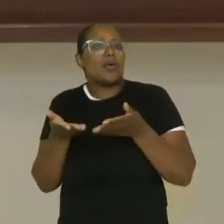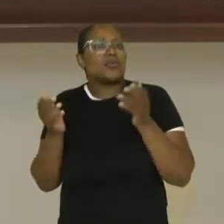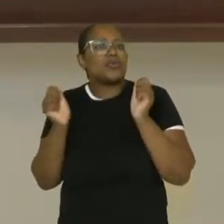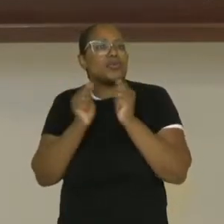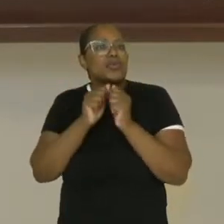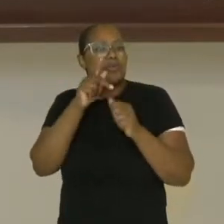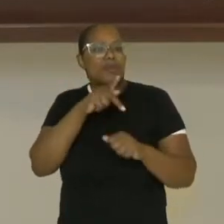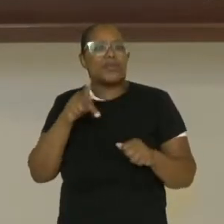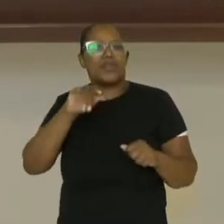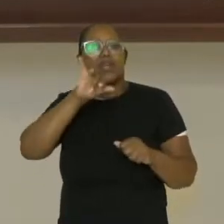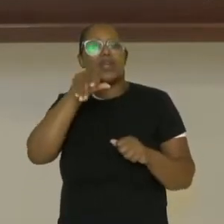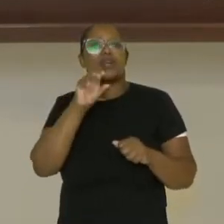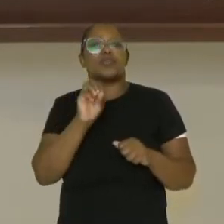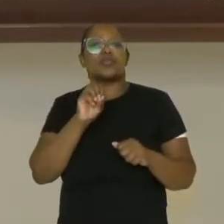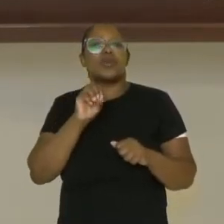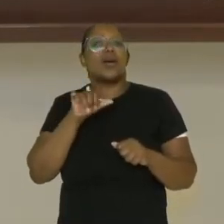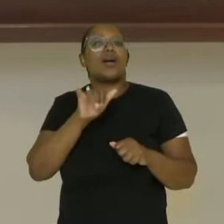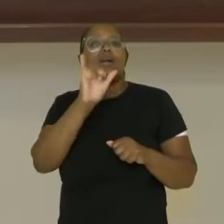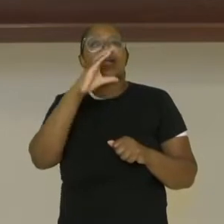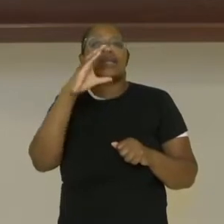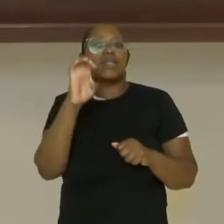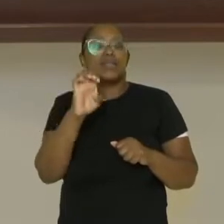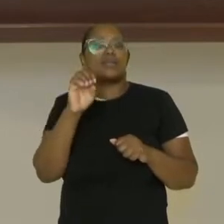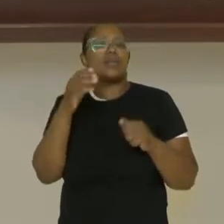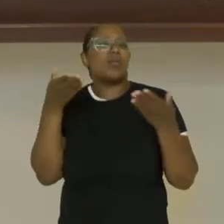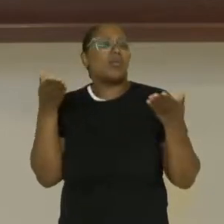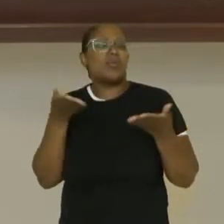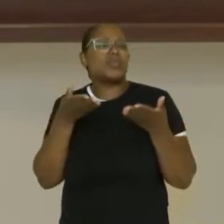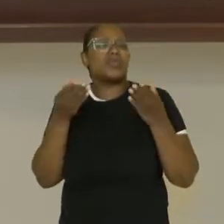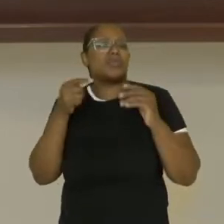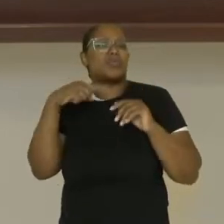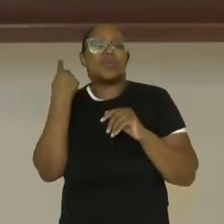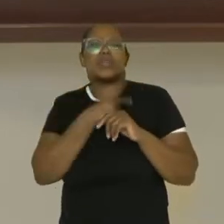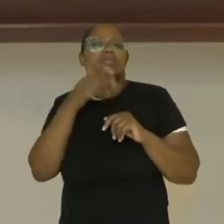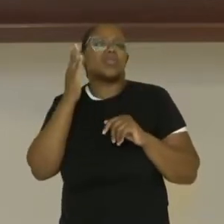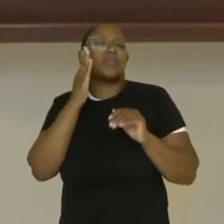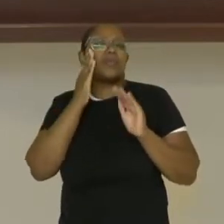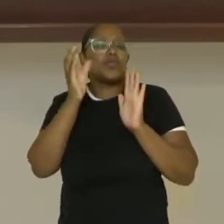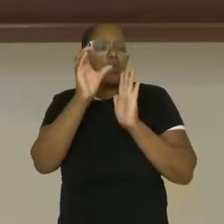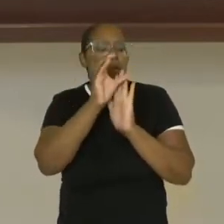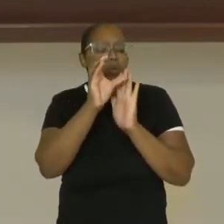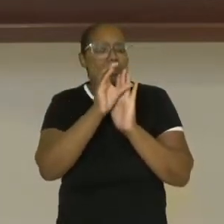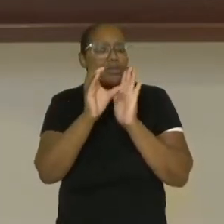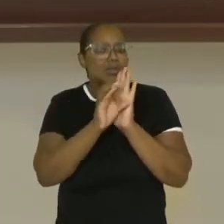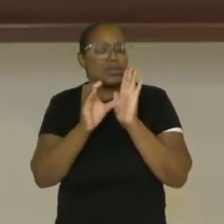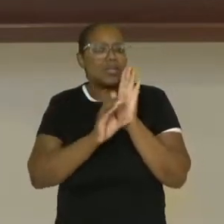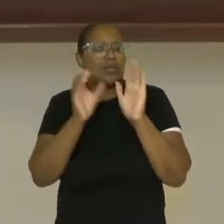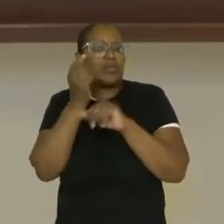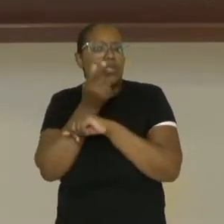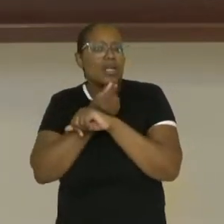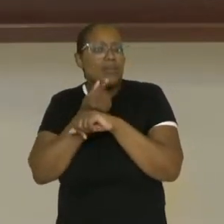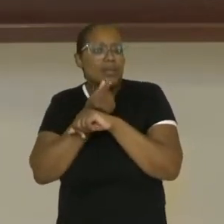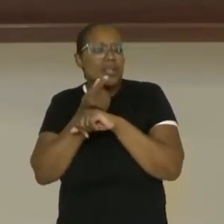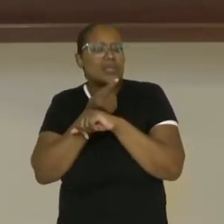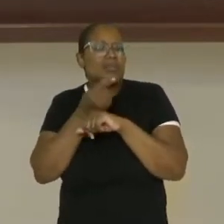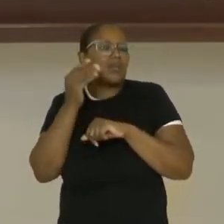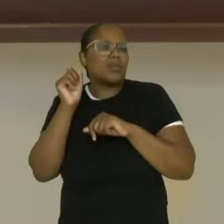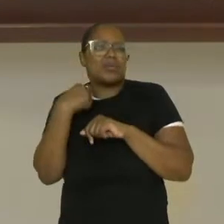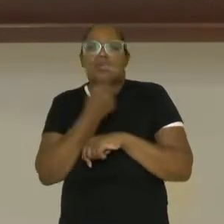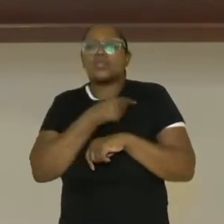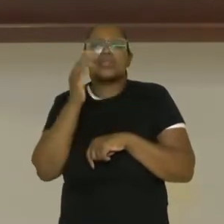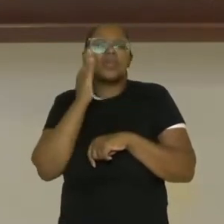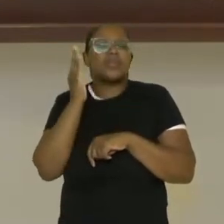Joyce, é interessante nós evidenciarmos um conceito de capitalismo para assimilarmos os mecanismos da sua